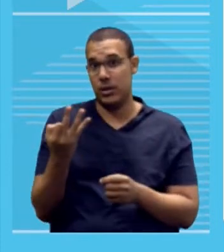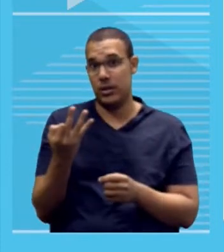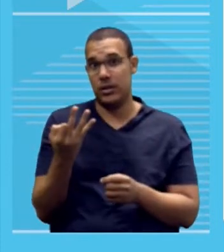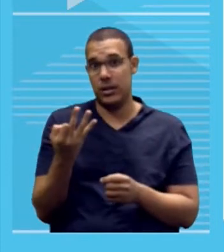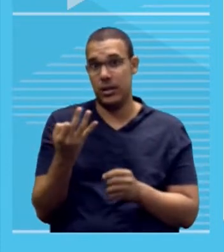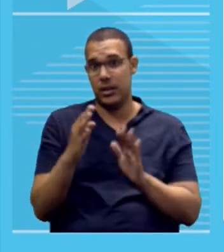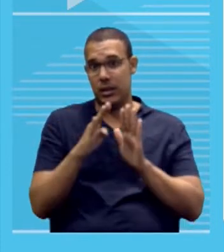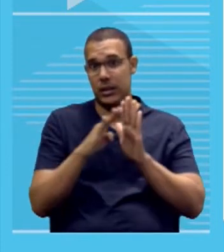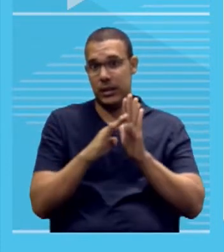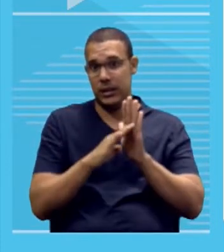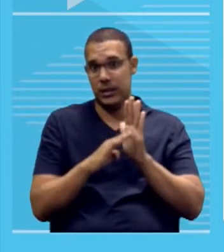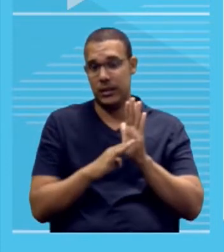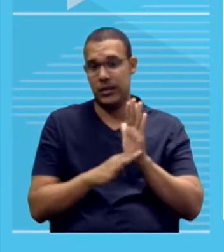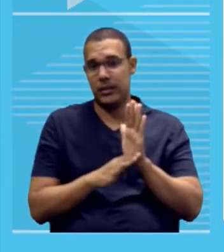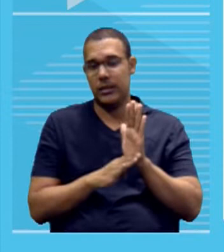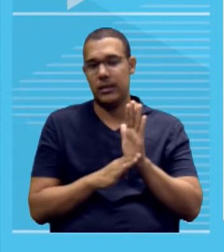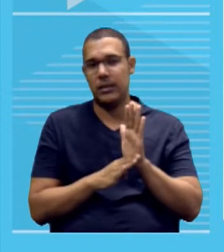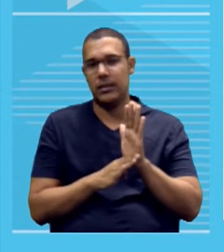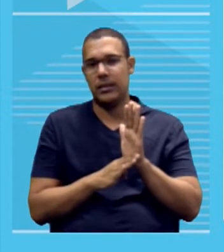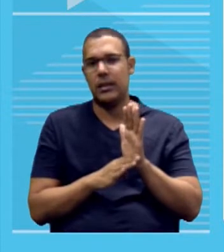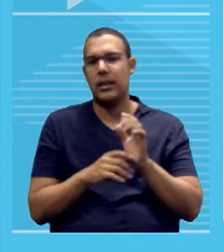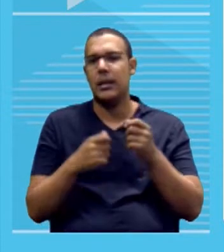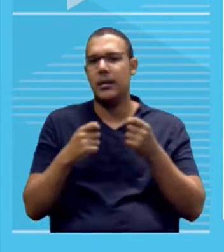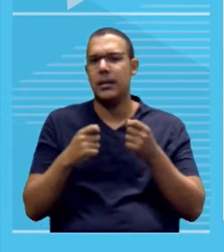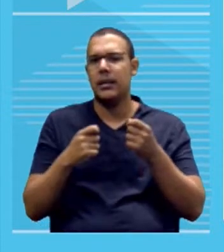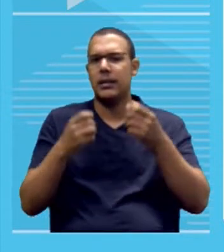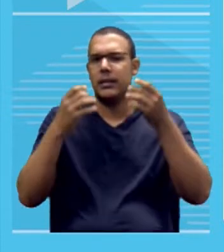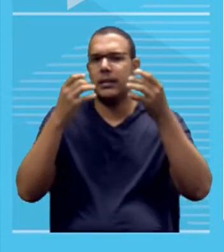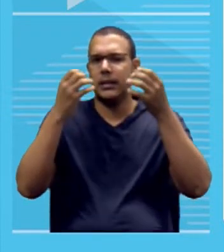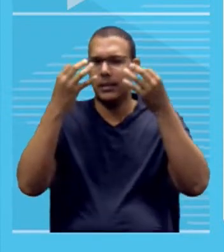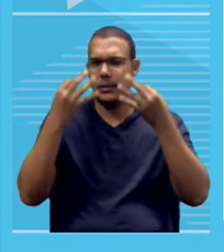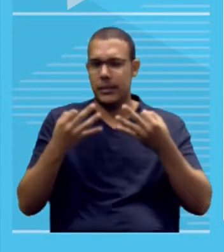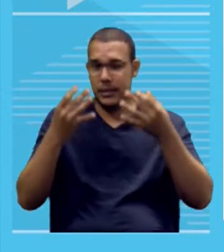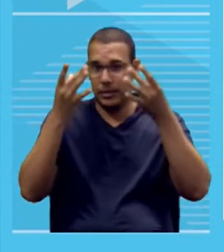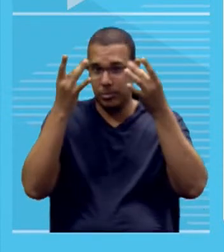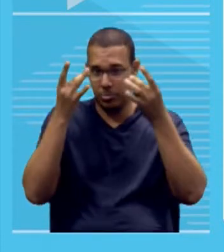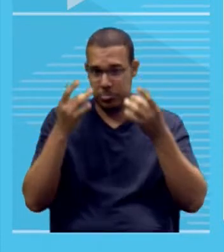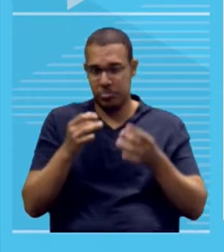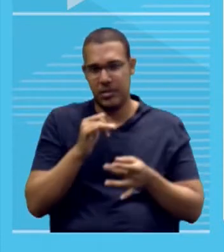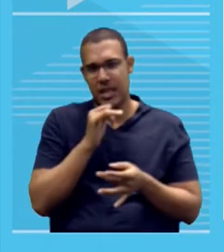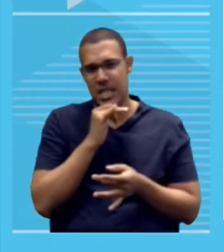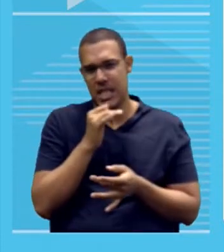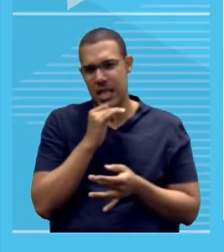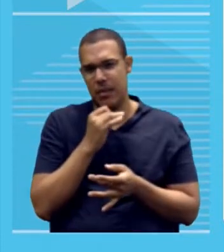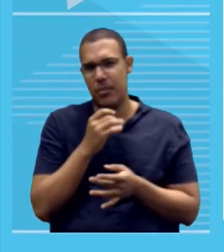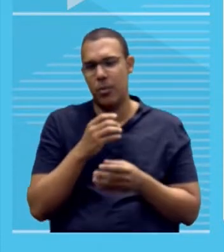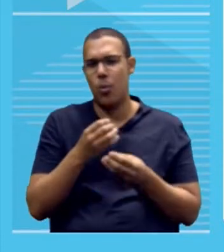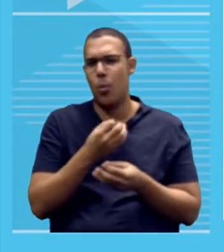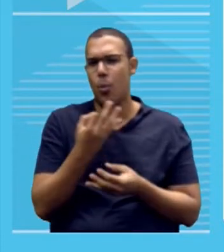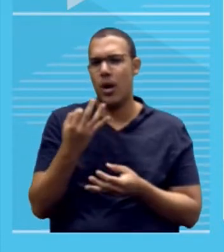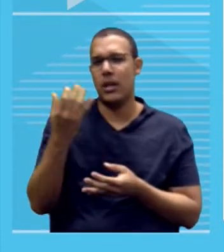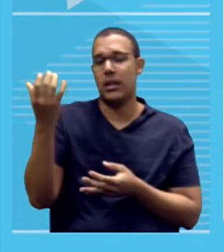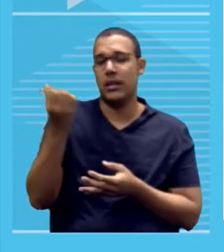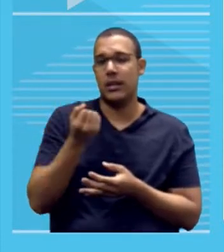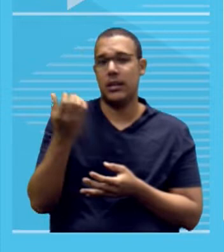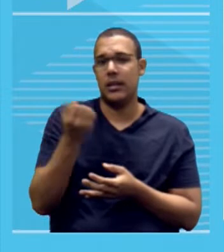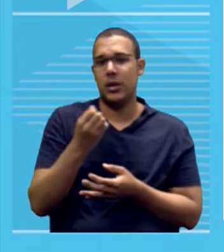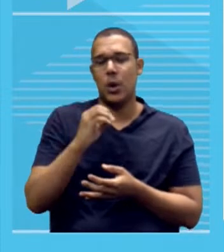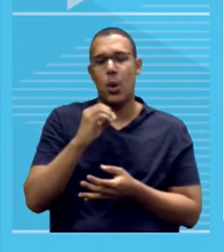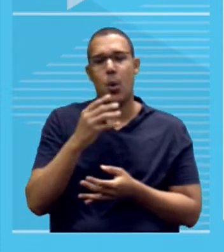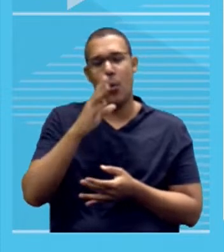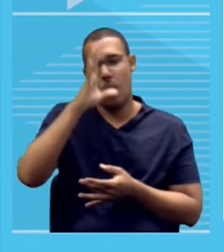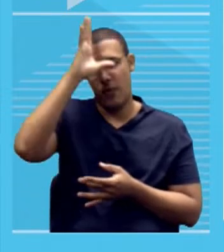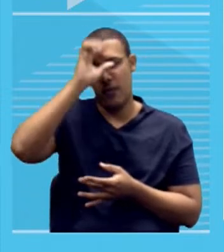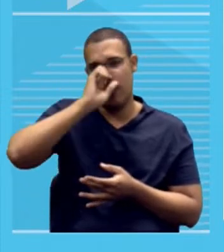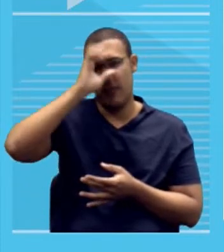se a lista não não for detalhada quanto de leite você vai utilizar o quanto de frango